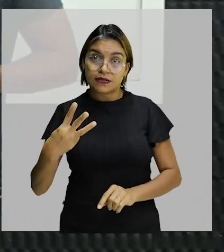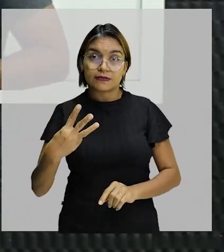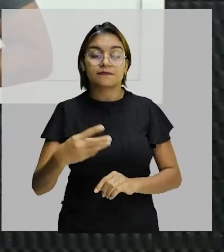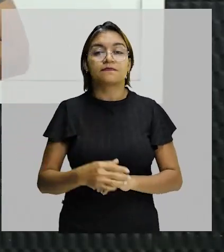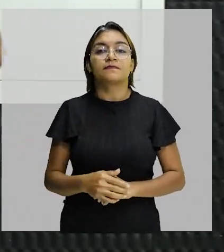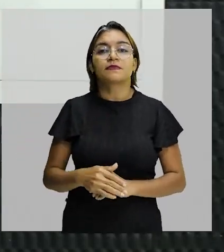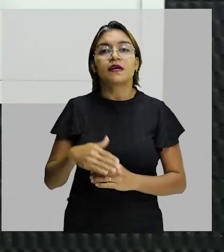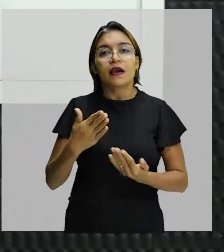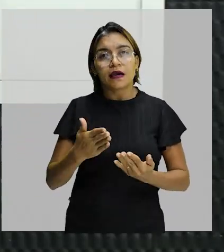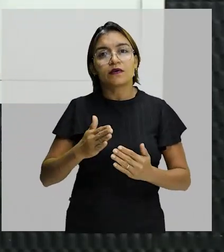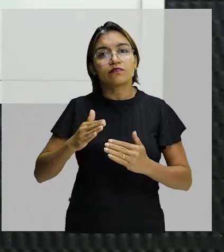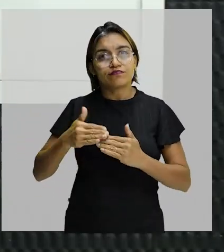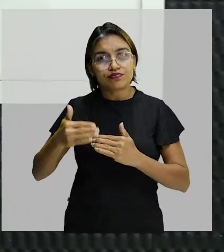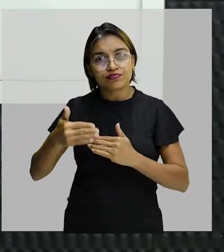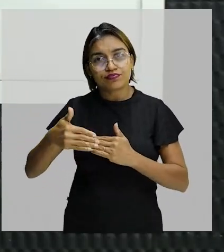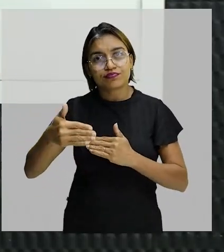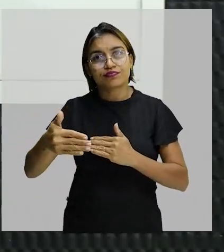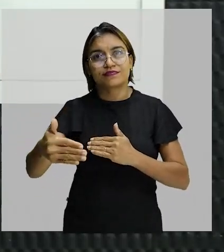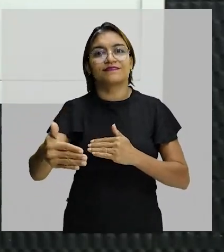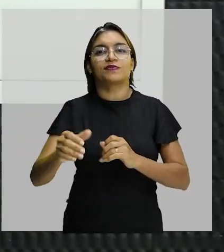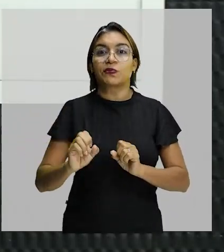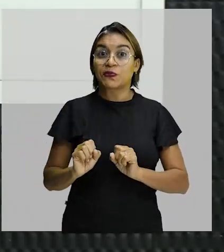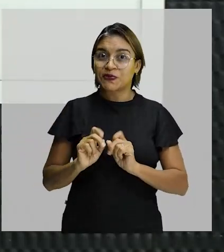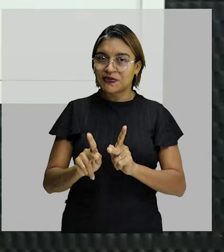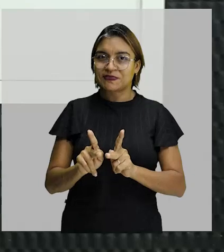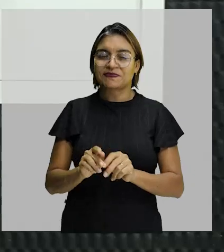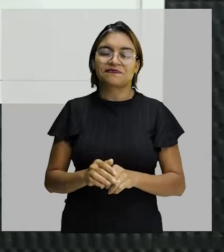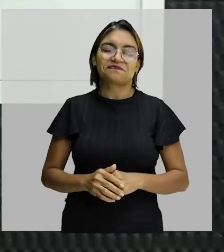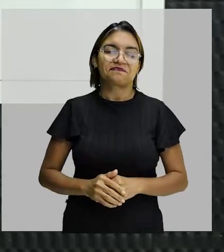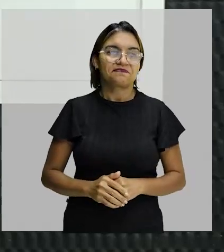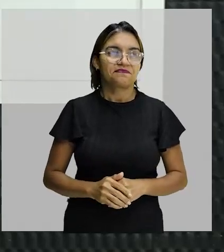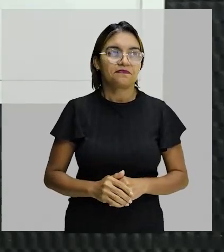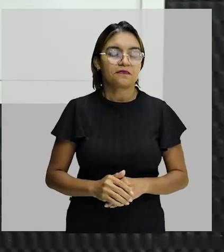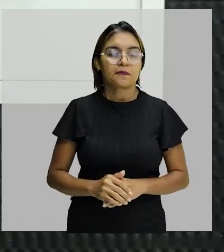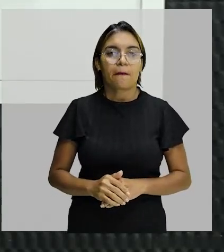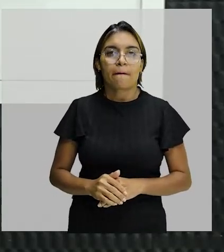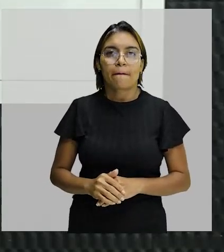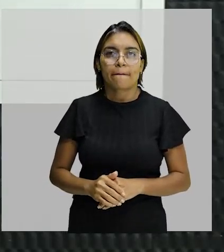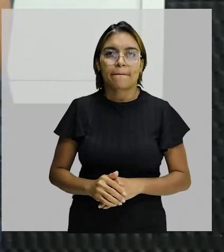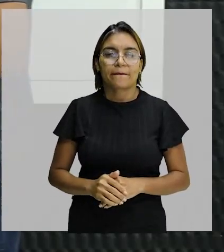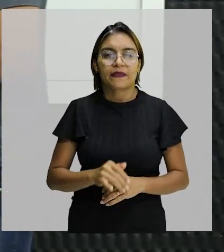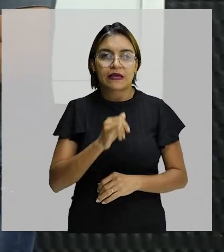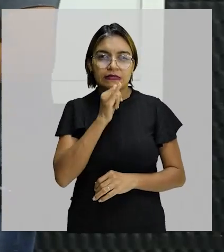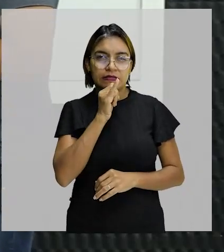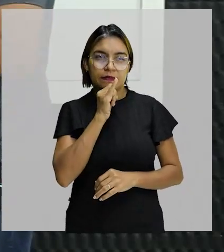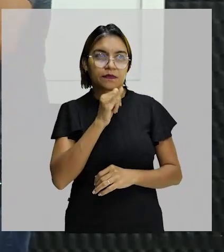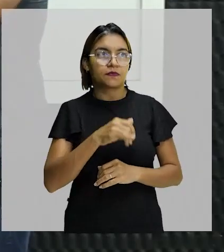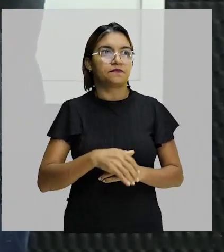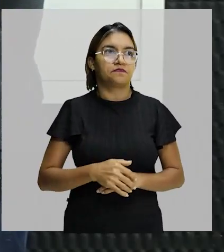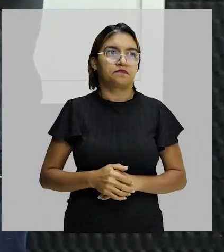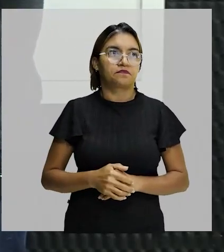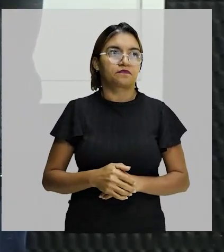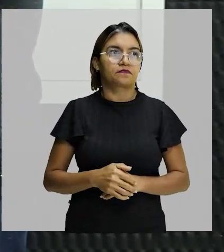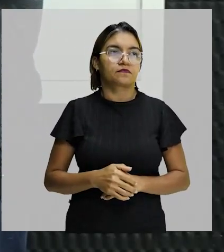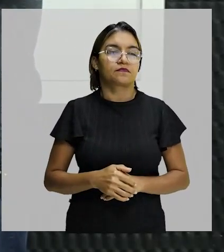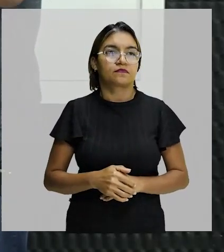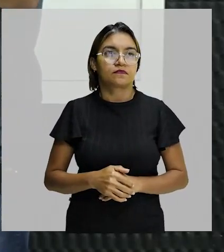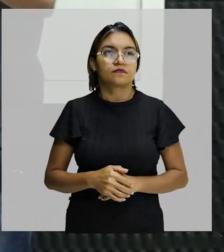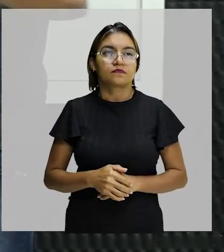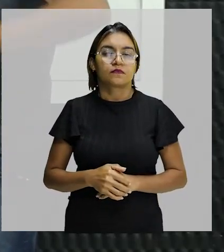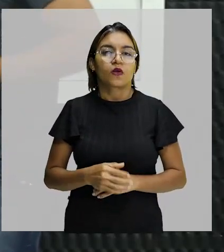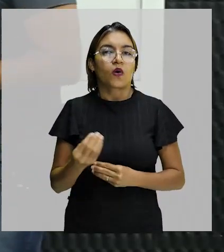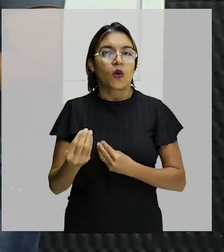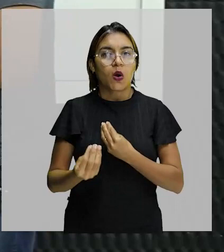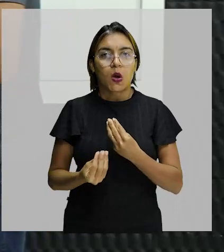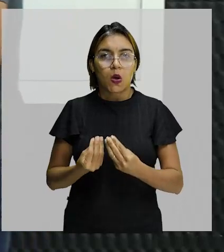assim sucessivamente. Beleza? Então, olha só. Por exemplo, eu tenho aqui, ó, como é que